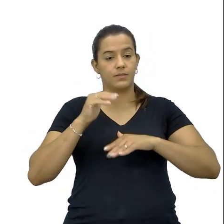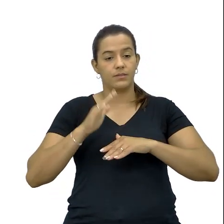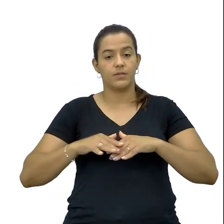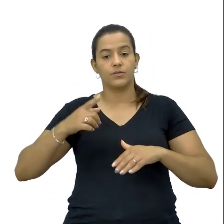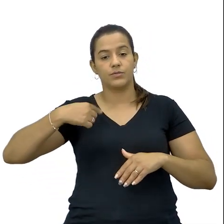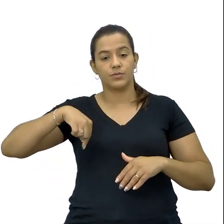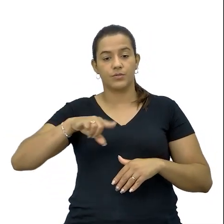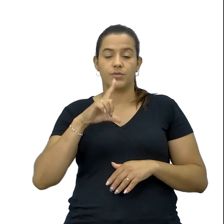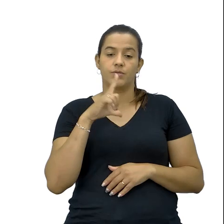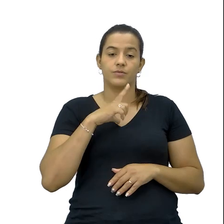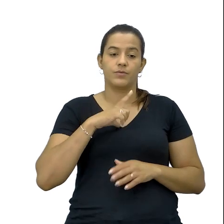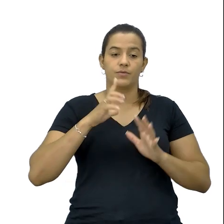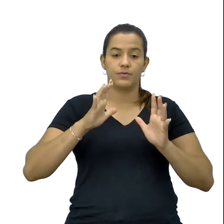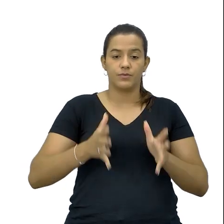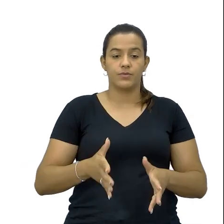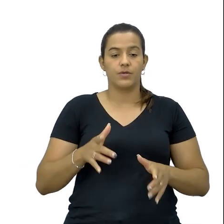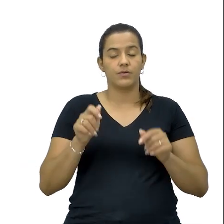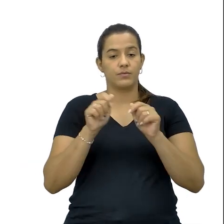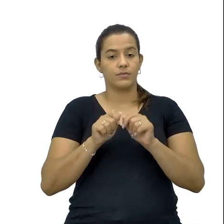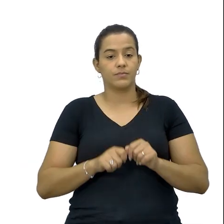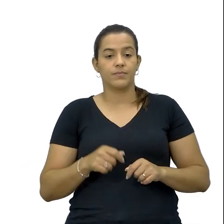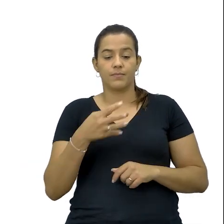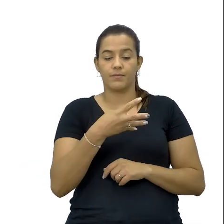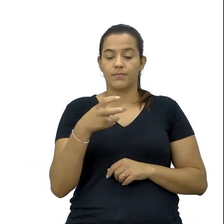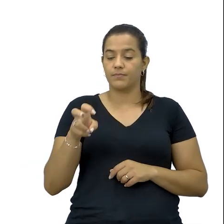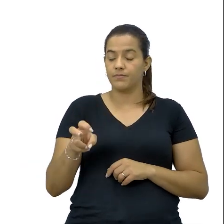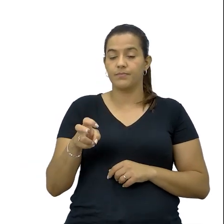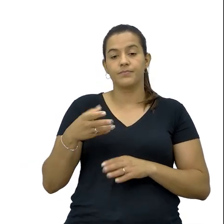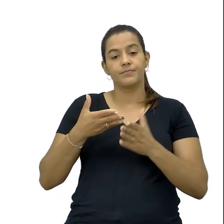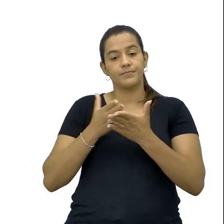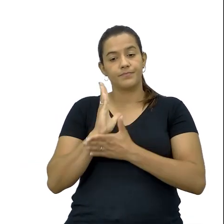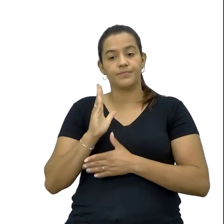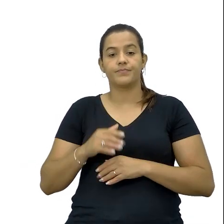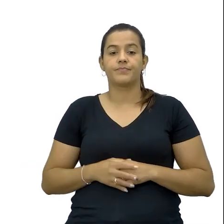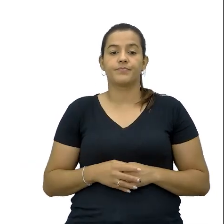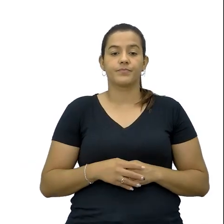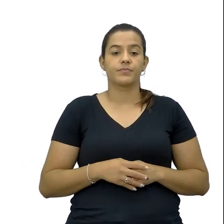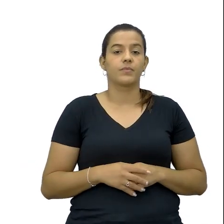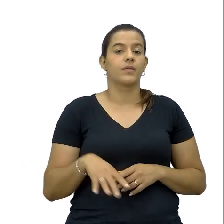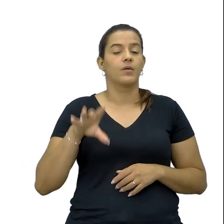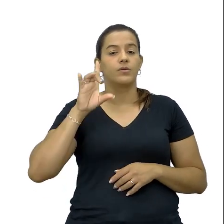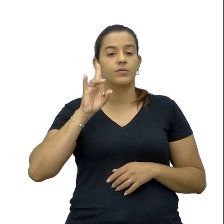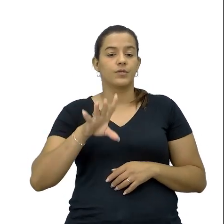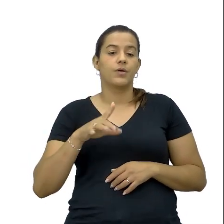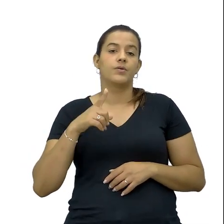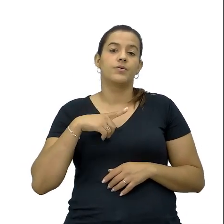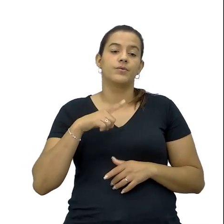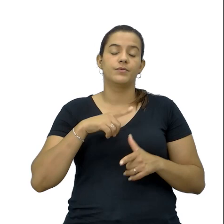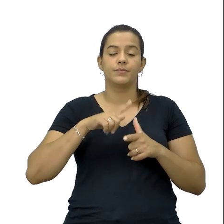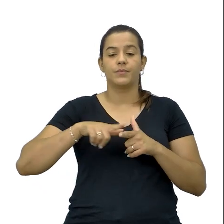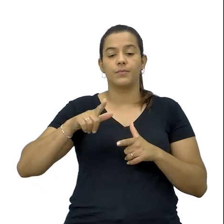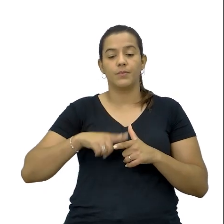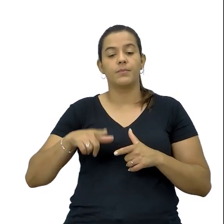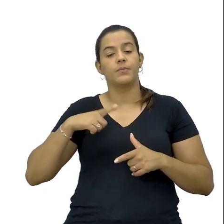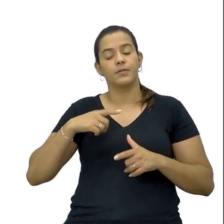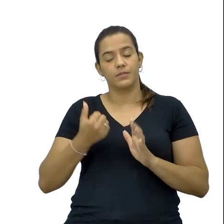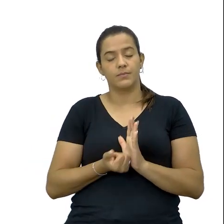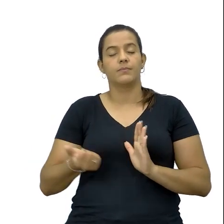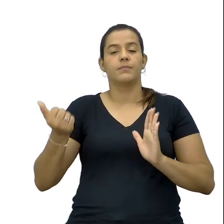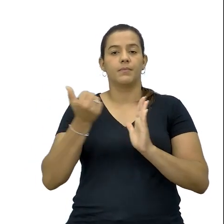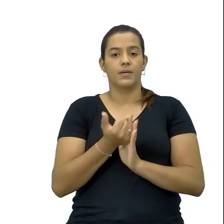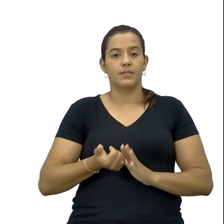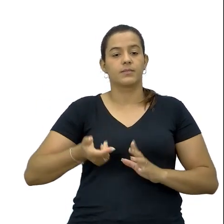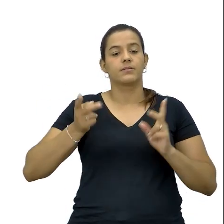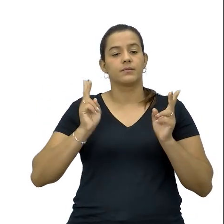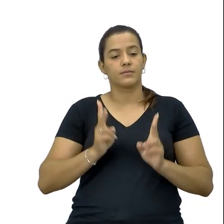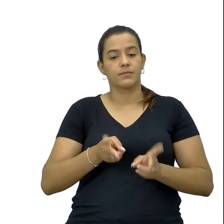tivemos 45% de acerto na sala de aula. Nós não temos só esses problemas, né? Nós podemos levar mais problemas